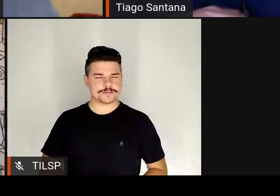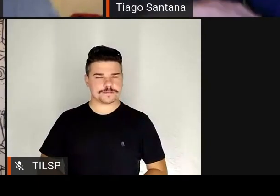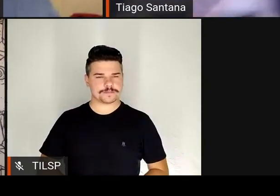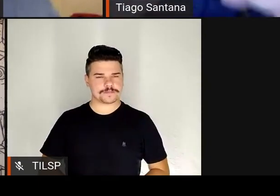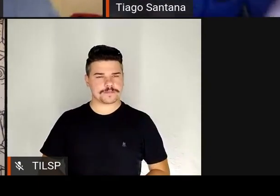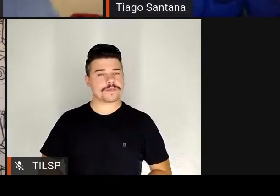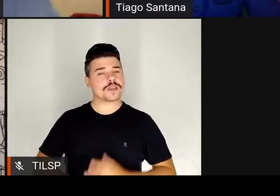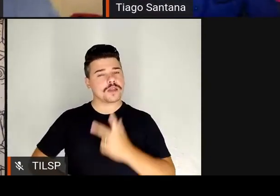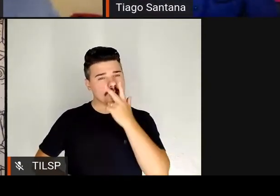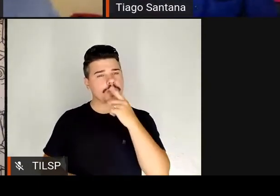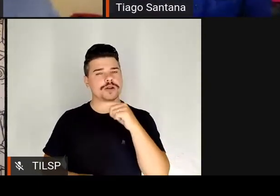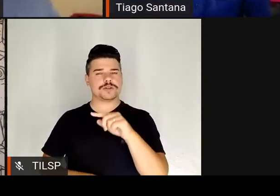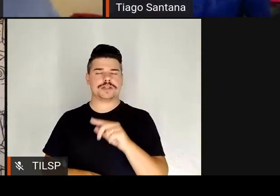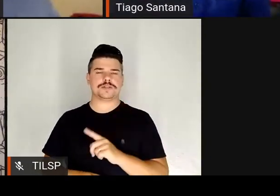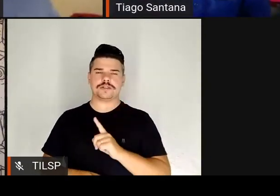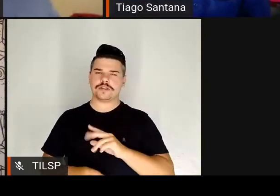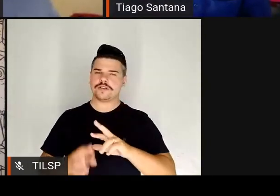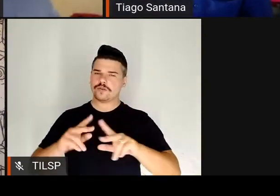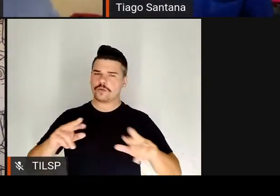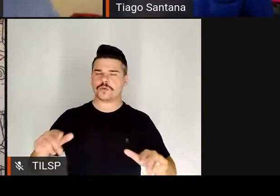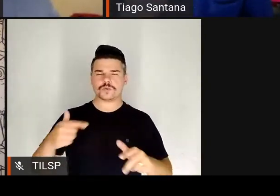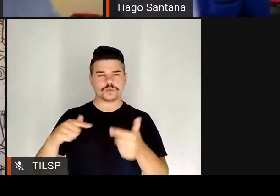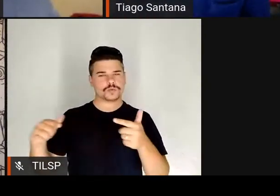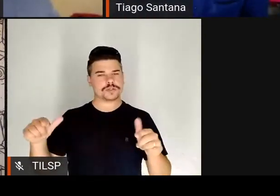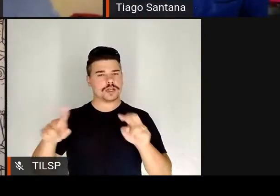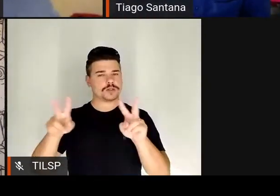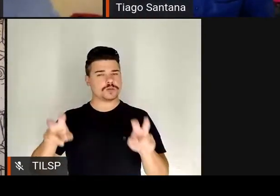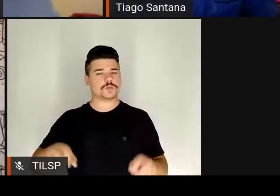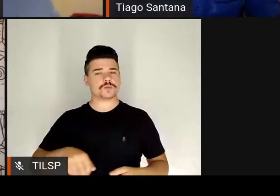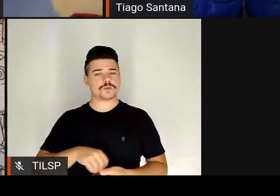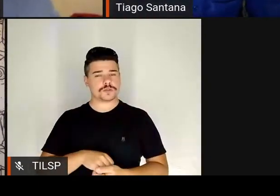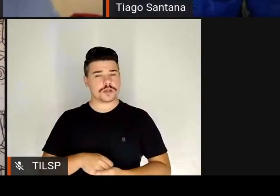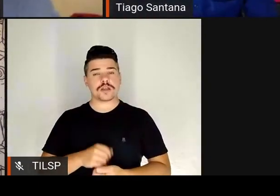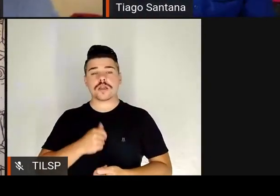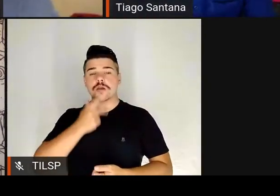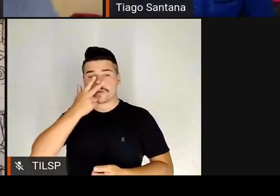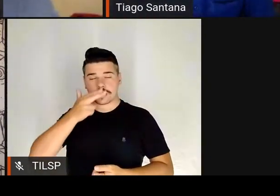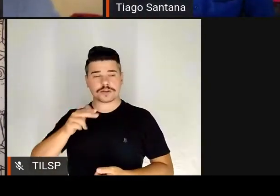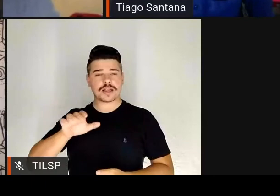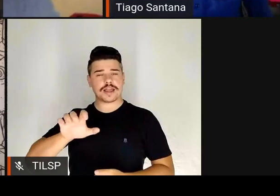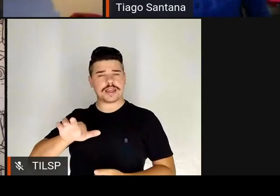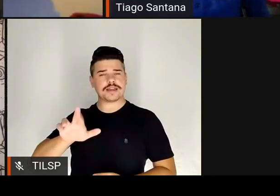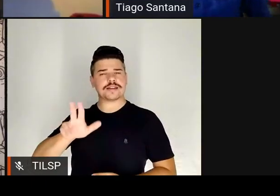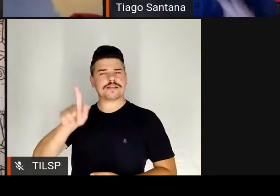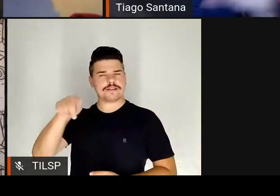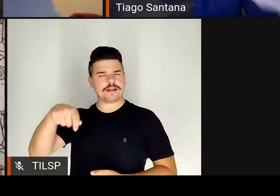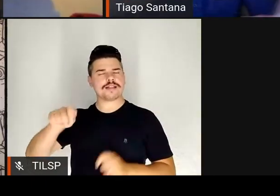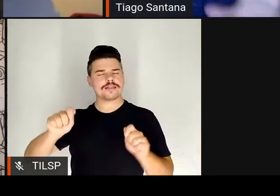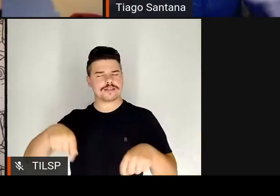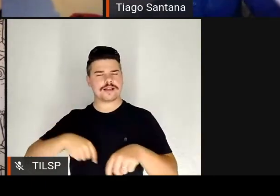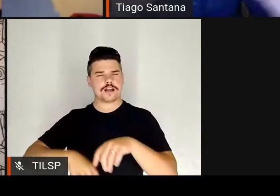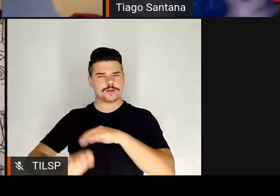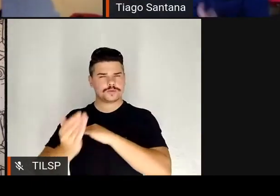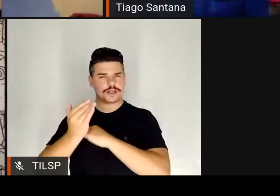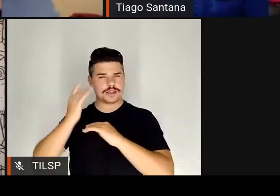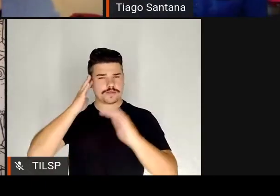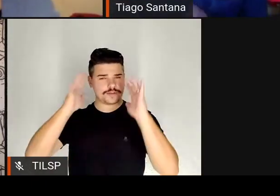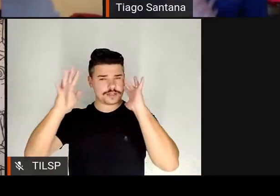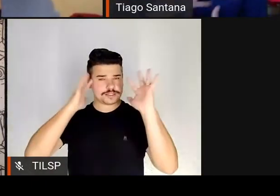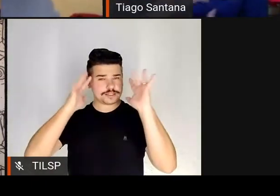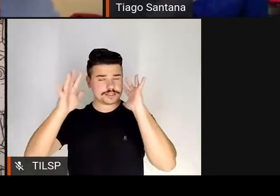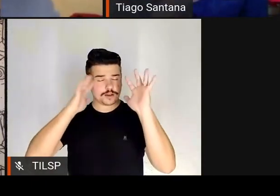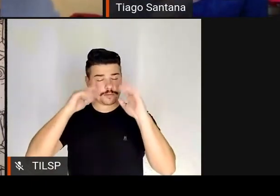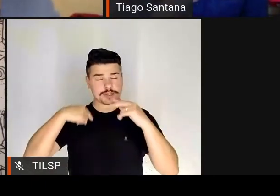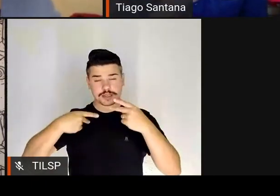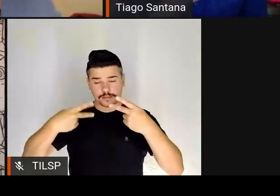que é um pouco isso. Tem muitas questões aí que eu acho que a Érica pode até ser muito mais, nos ajudar muito mais nessas reflexões, mas eu queria trazer mais da minha percepção